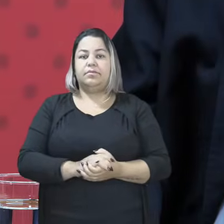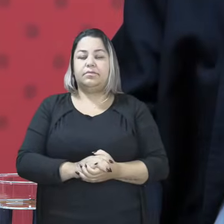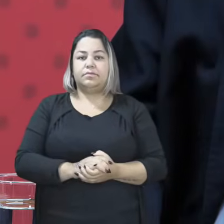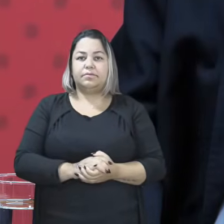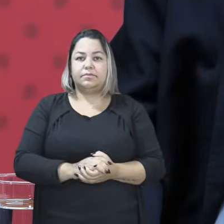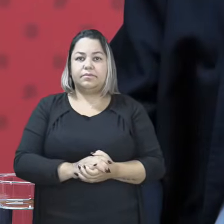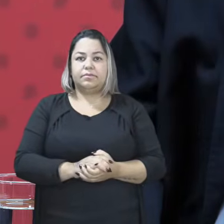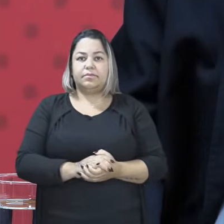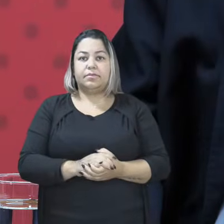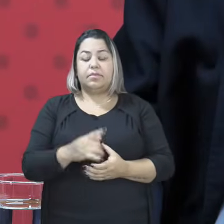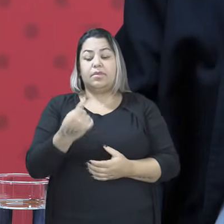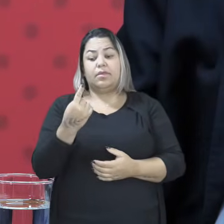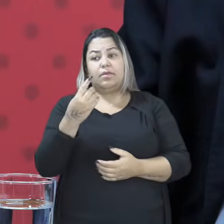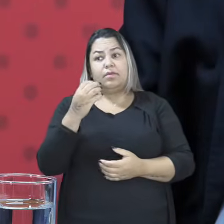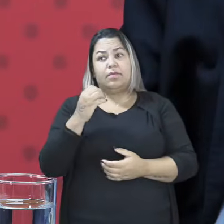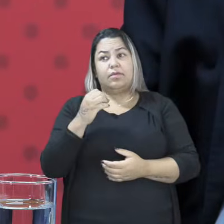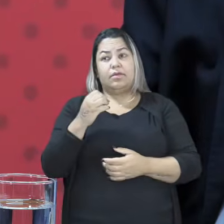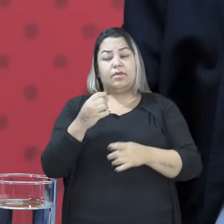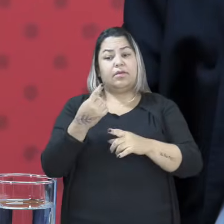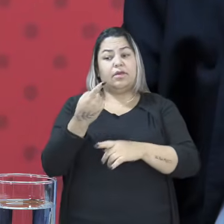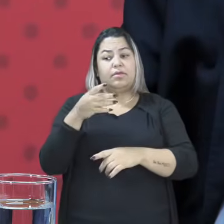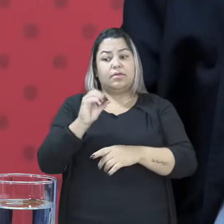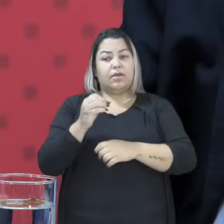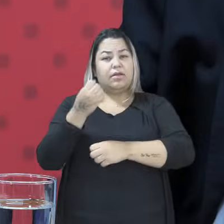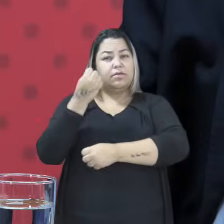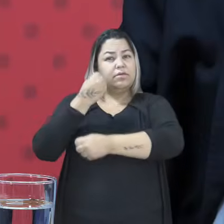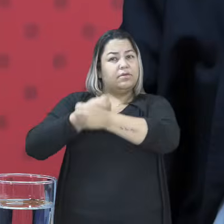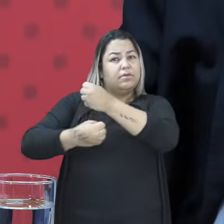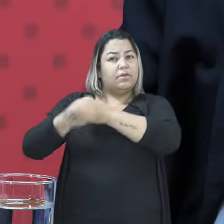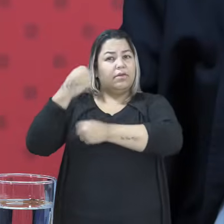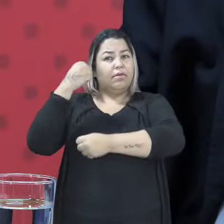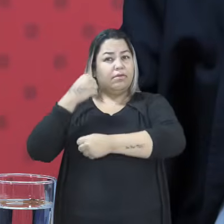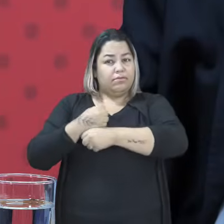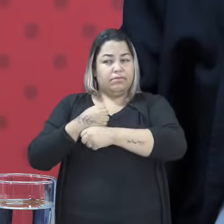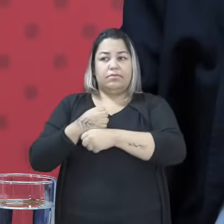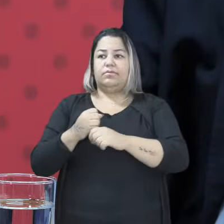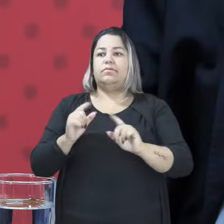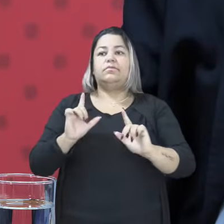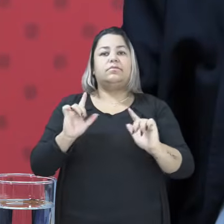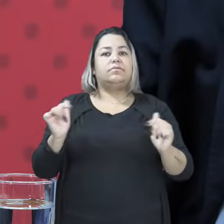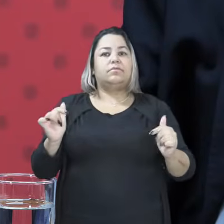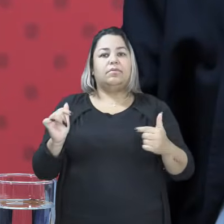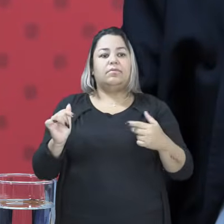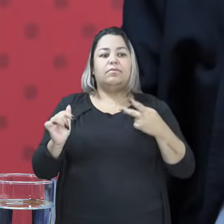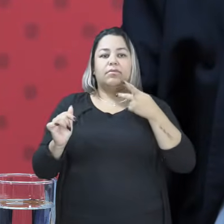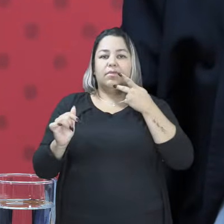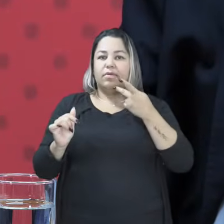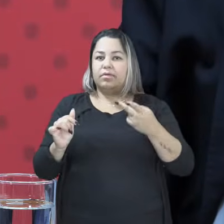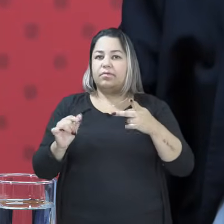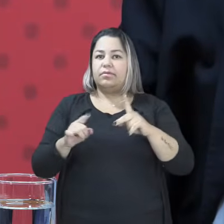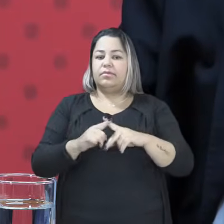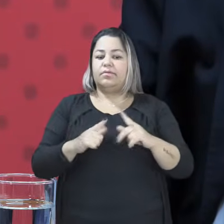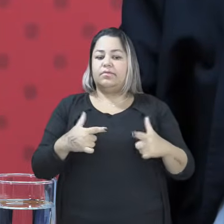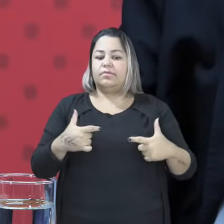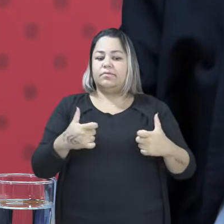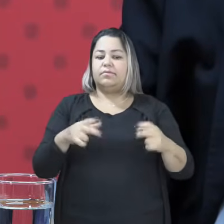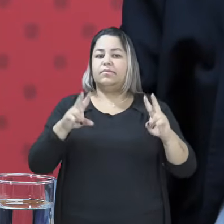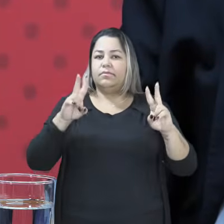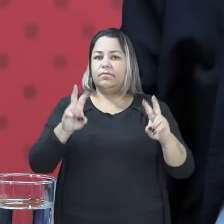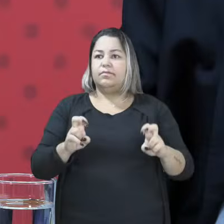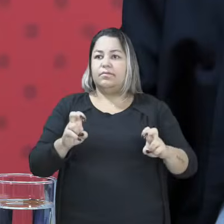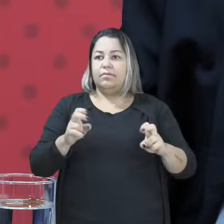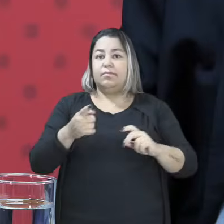Há 10 anos atrás, nós não estaríamos falando aqui de guerra econômica. Hoje nós estamos falando de